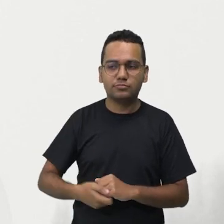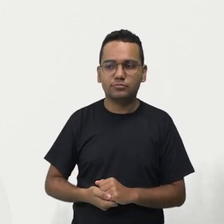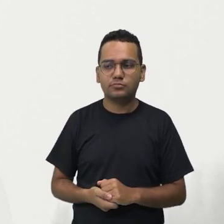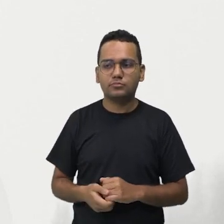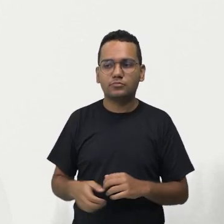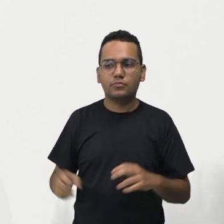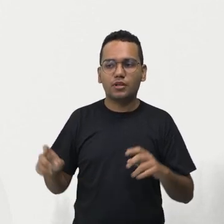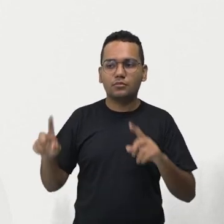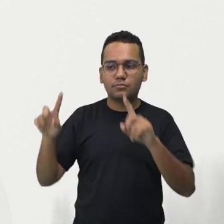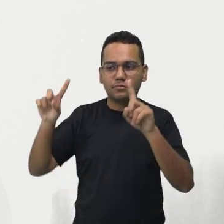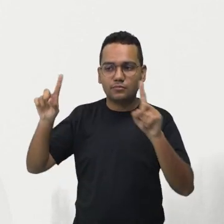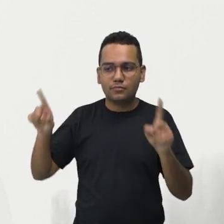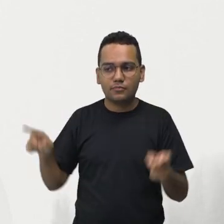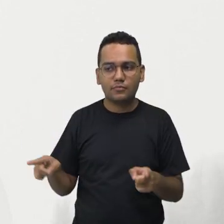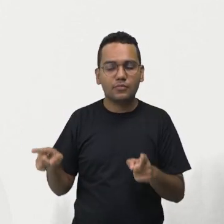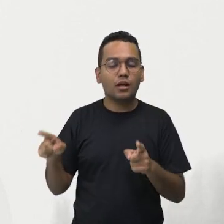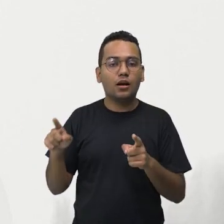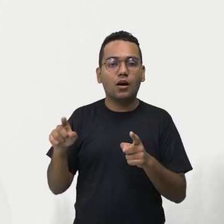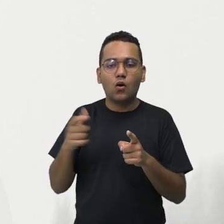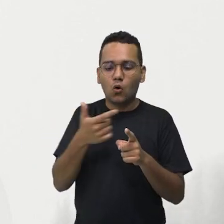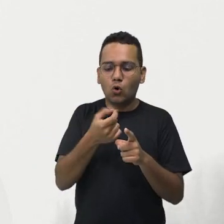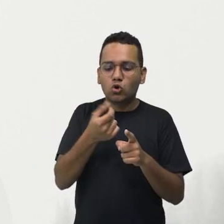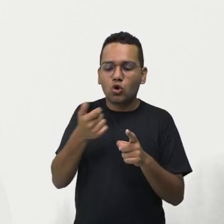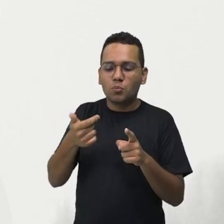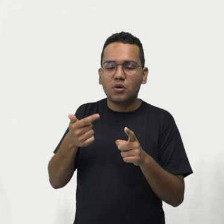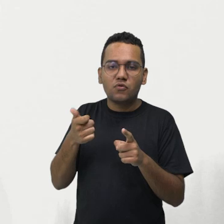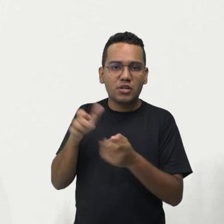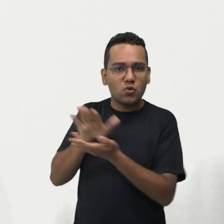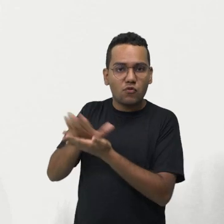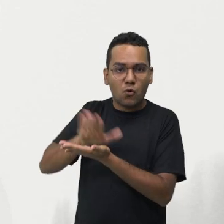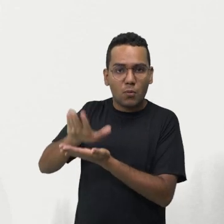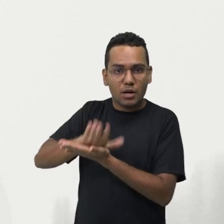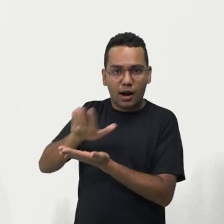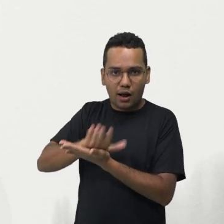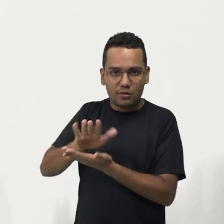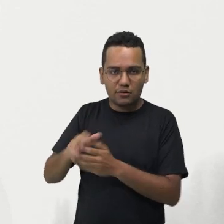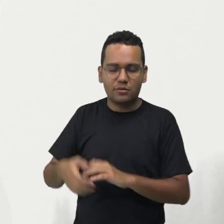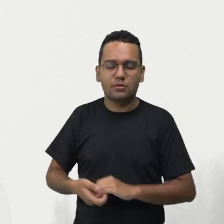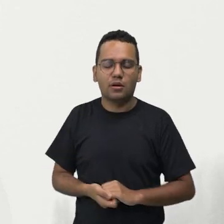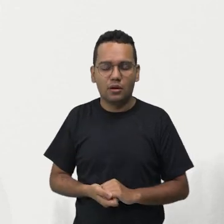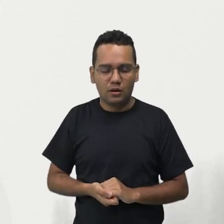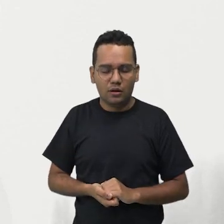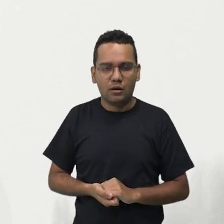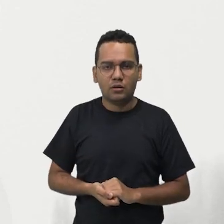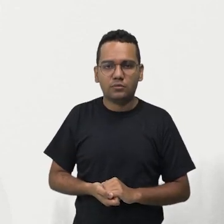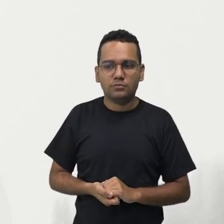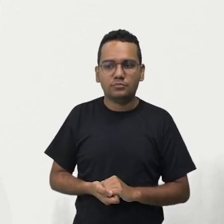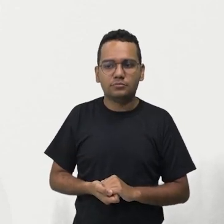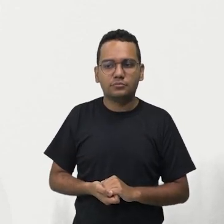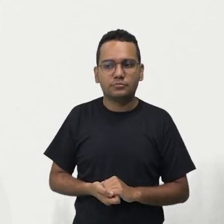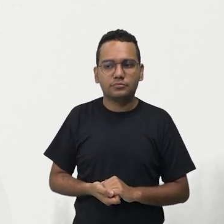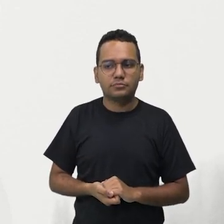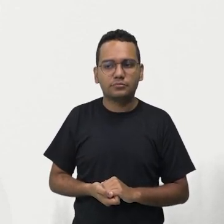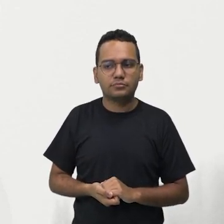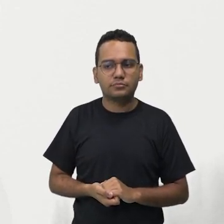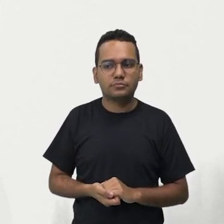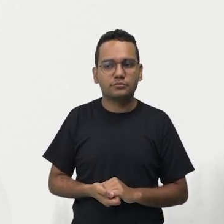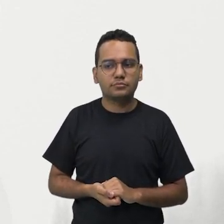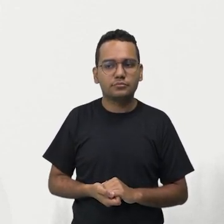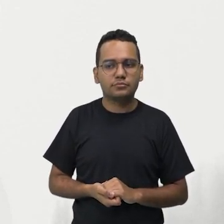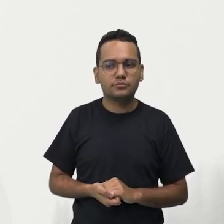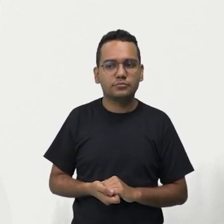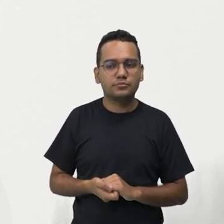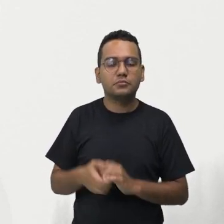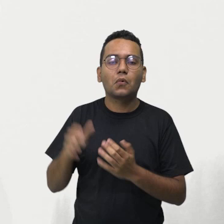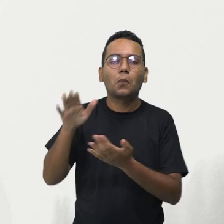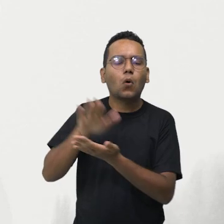entre parênteses, o ano em que o texto dela foi publicado, certo? De Lucas Mascarenha, de